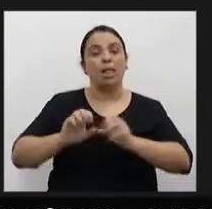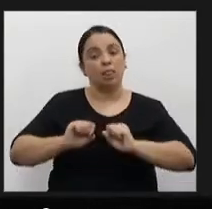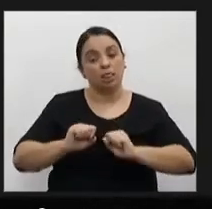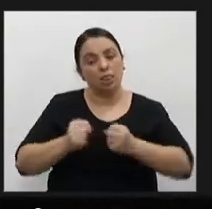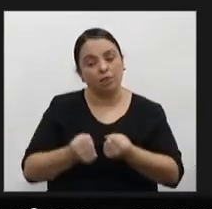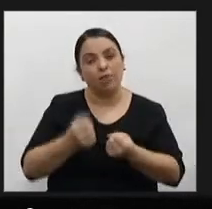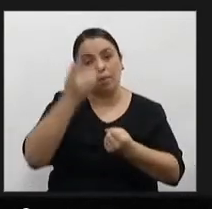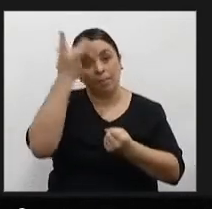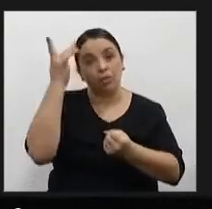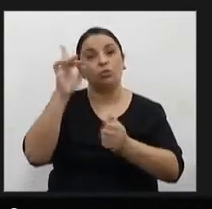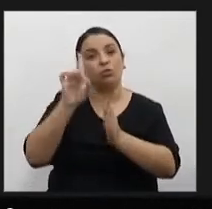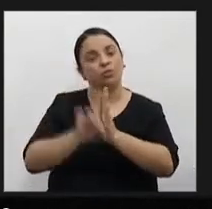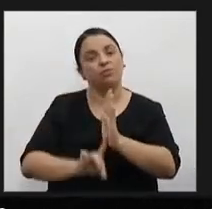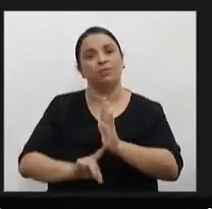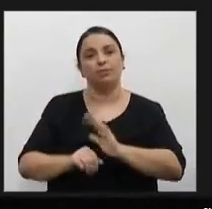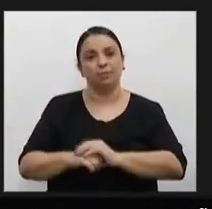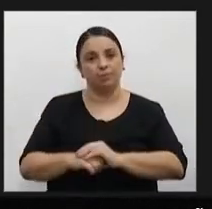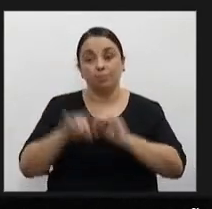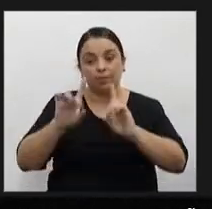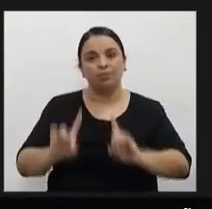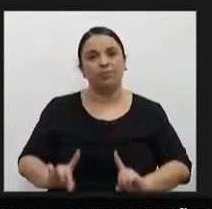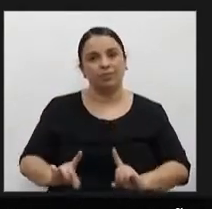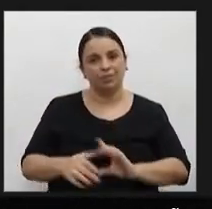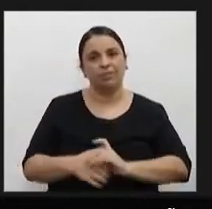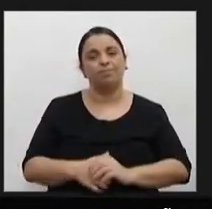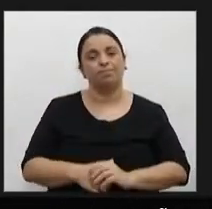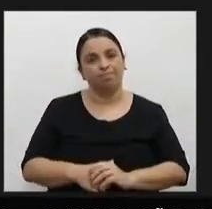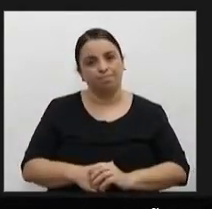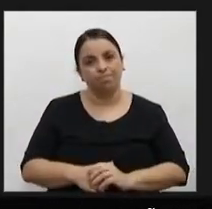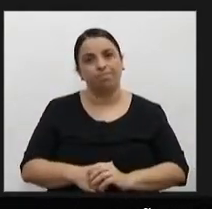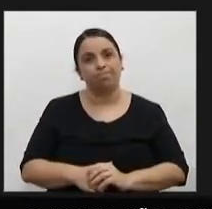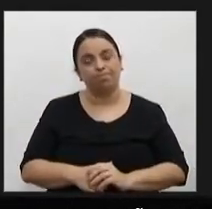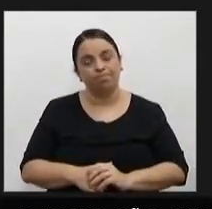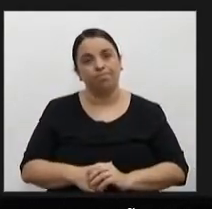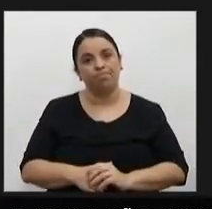emenda constitucional, está no topo das leis. E,